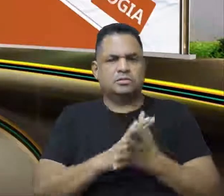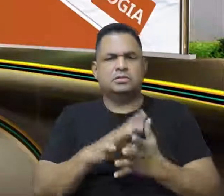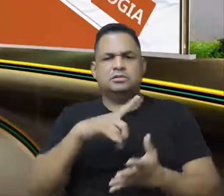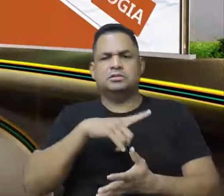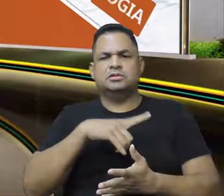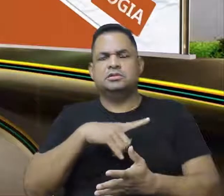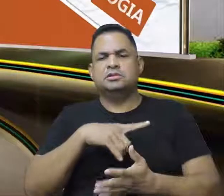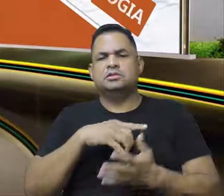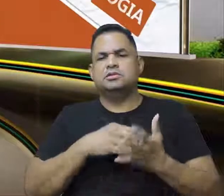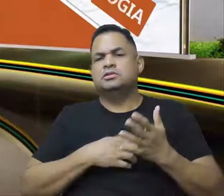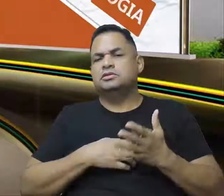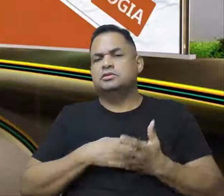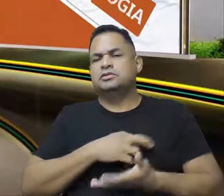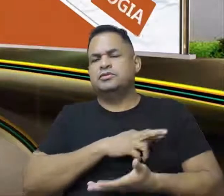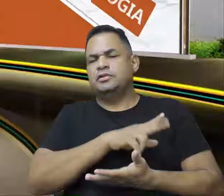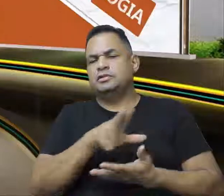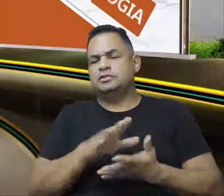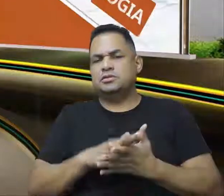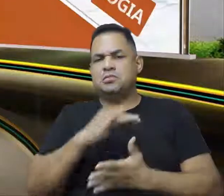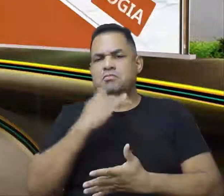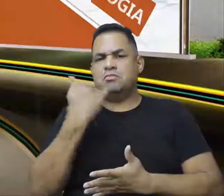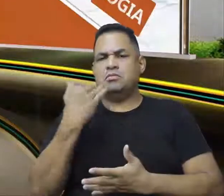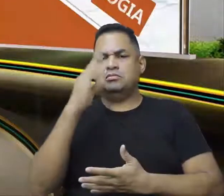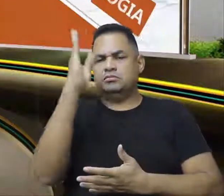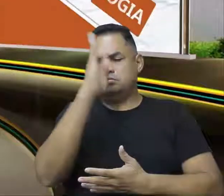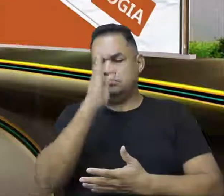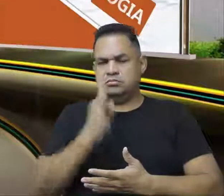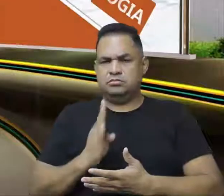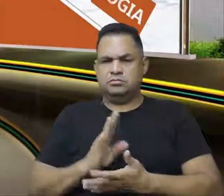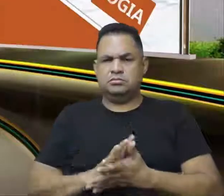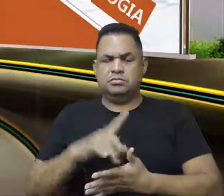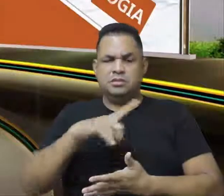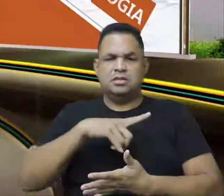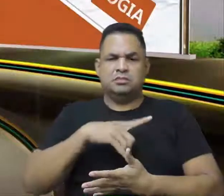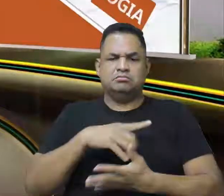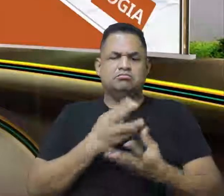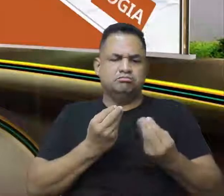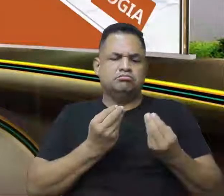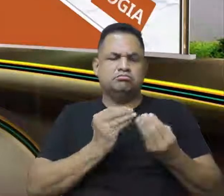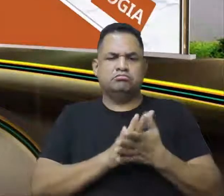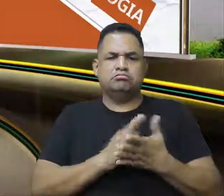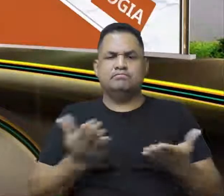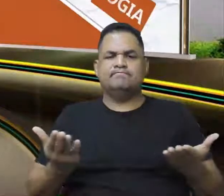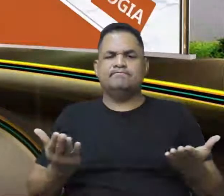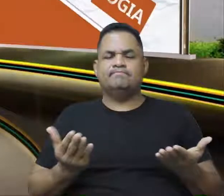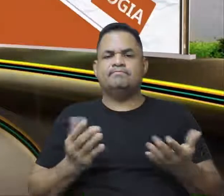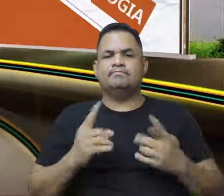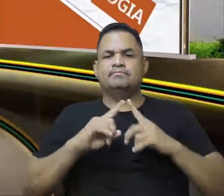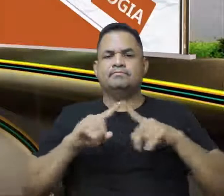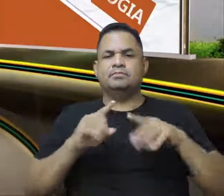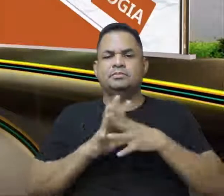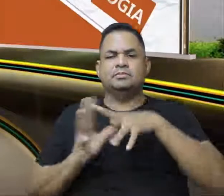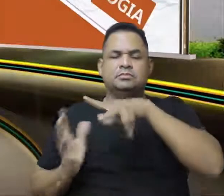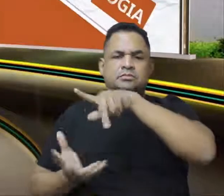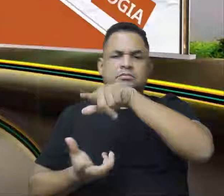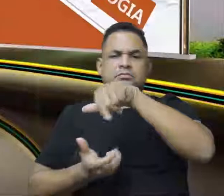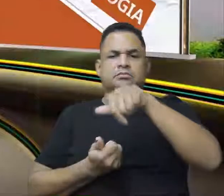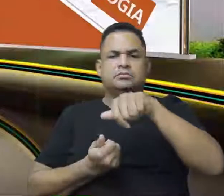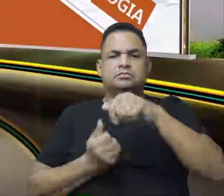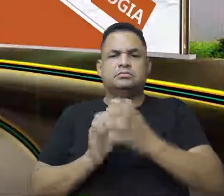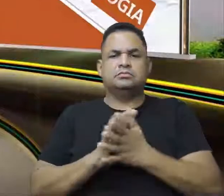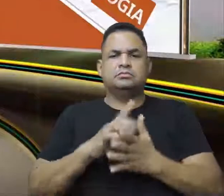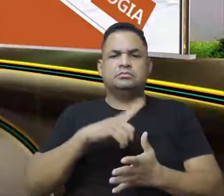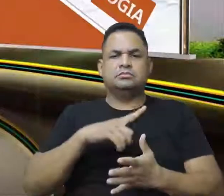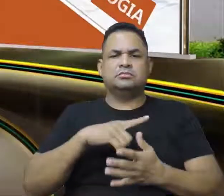mortes, não só no Brasil, que o Brasil teve muito, né? Muito mesmo, mas o mundo inteiro, eles